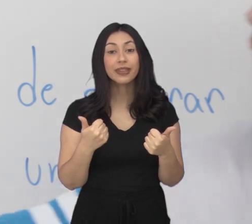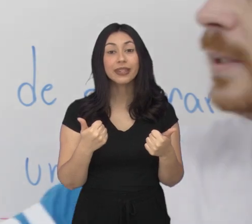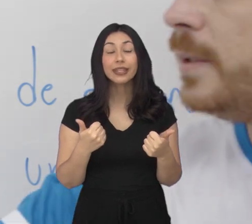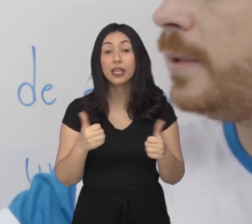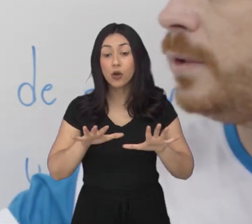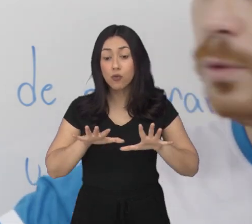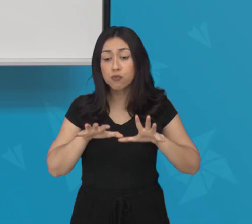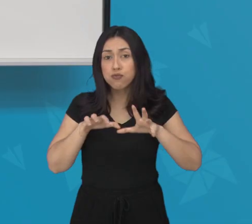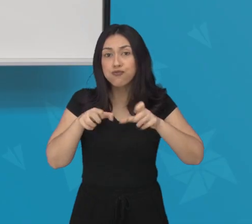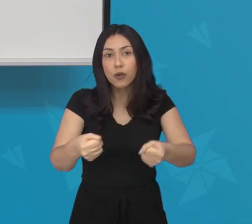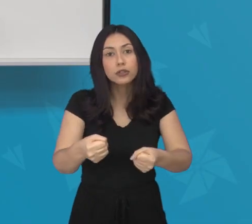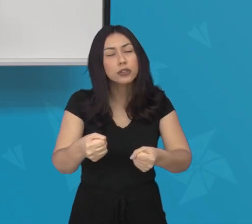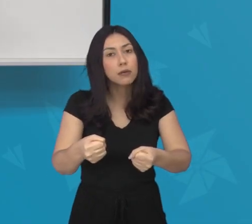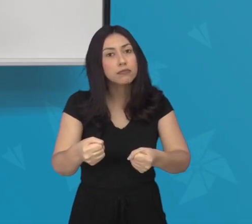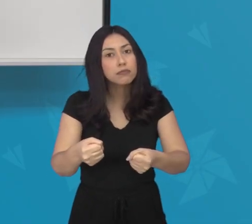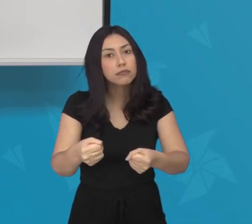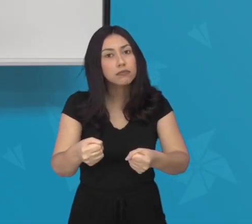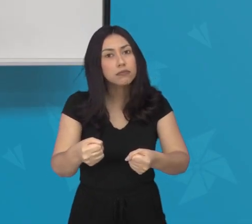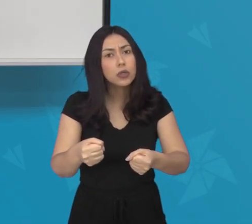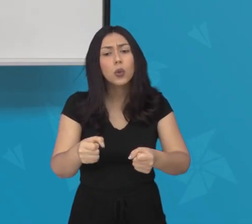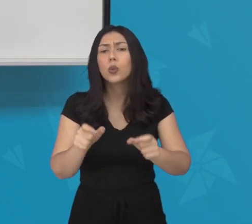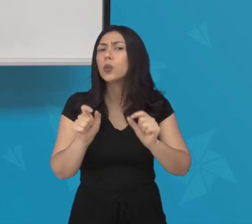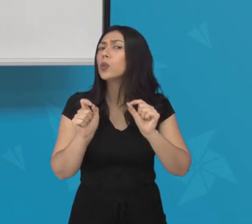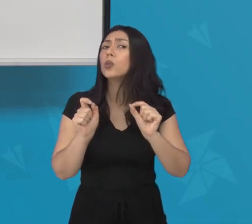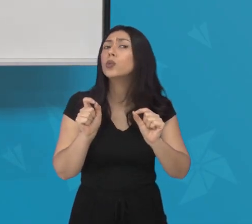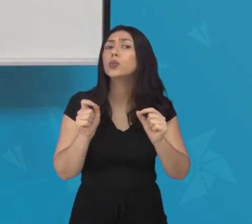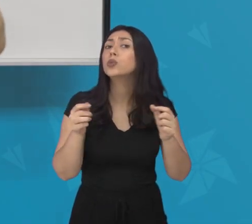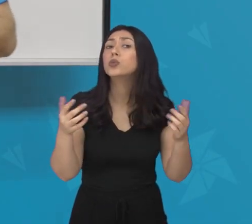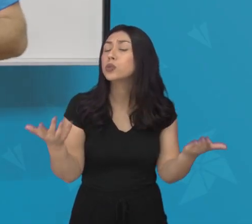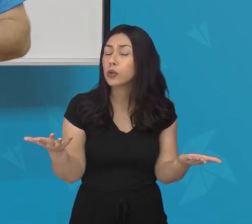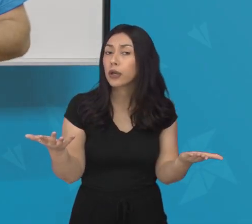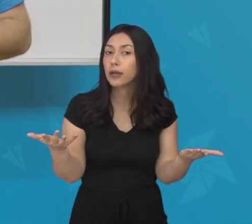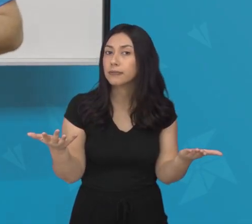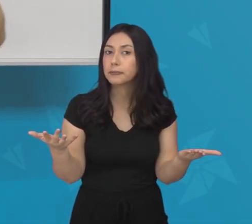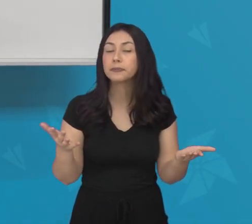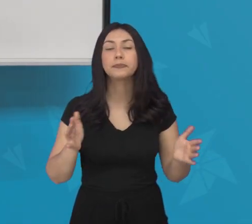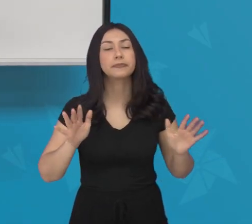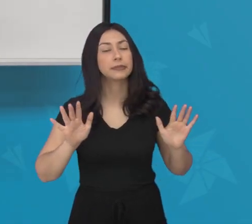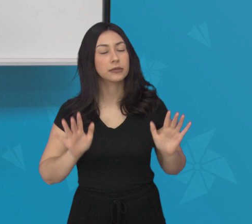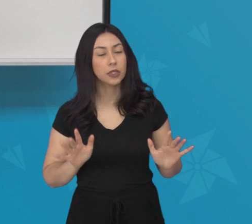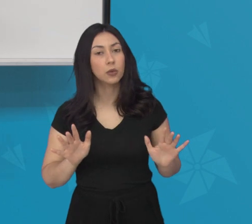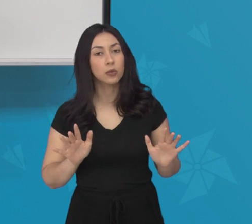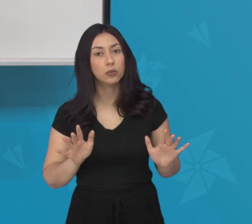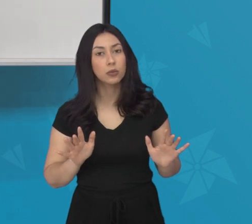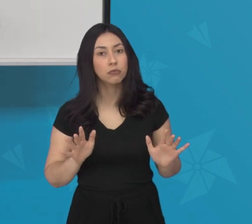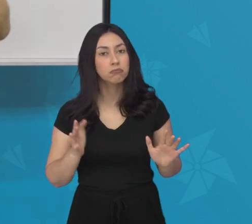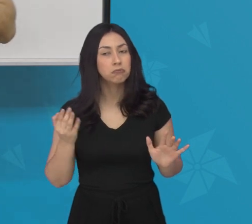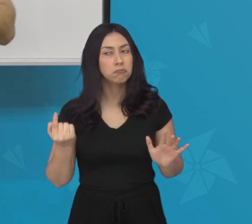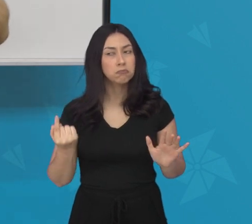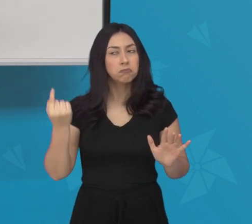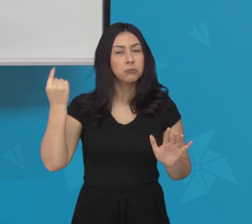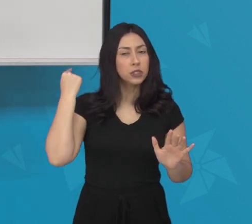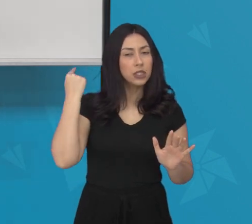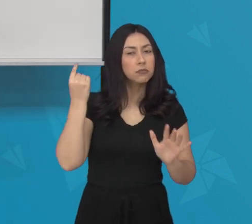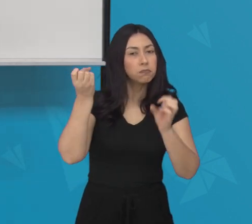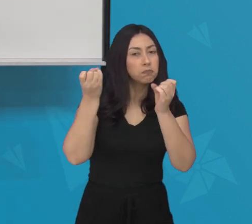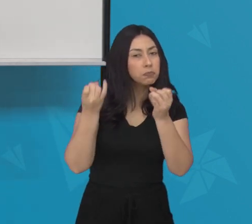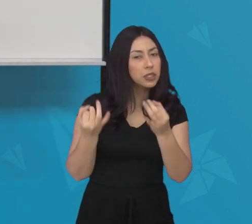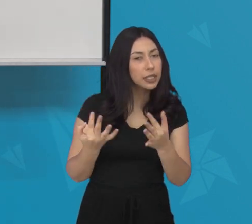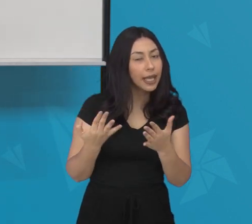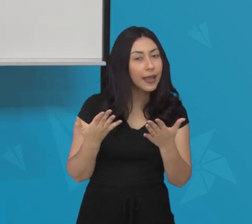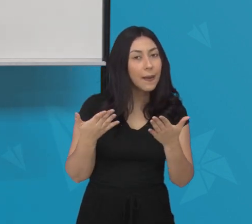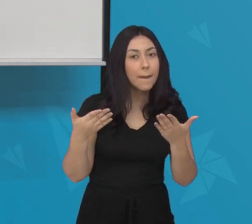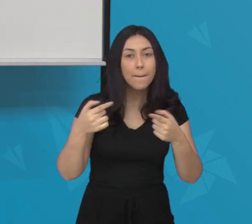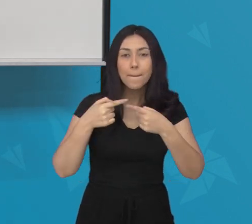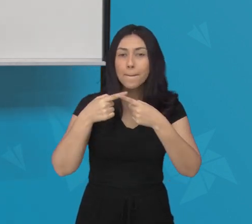Força. O que nós entendemos por força, galera? Olha só, nas últimas aulas eu cheguei a conversar com vocês, mas hoje a gente vai dedicar um